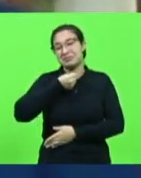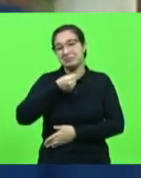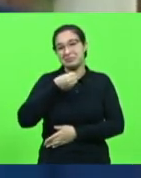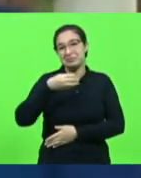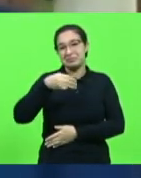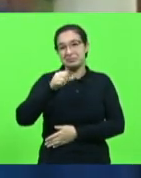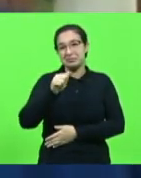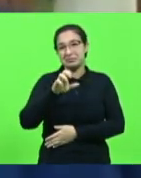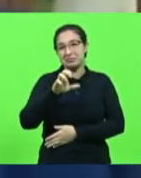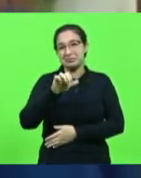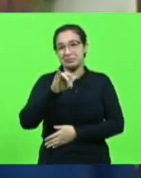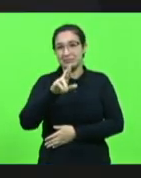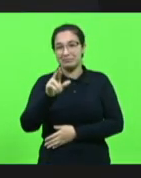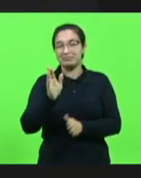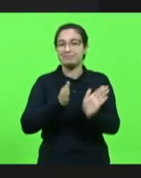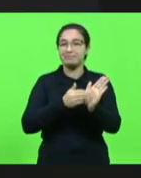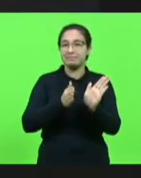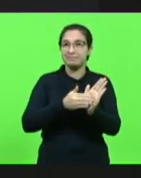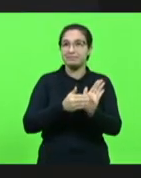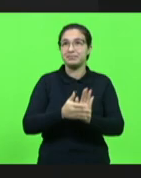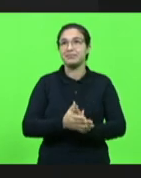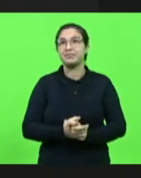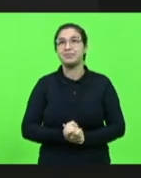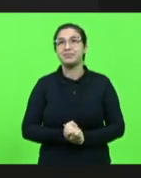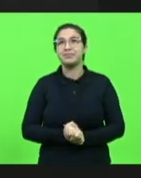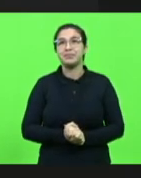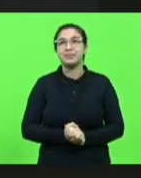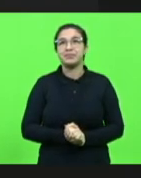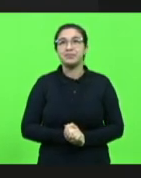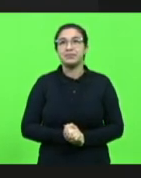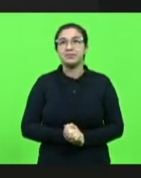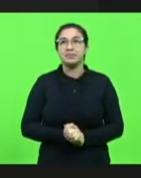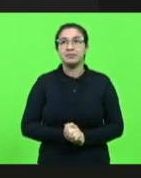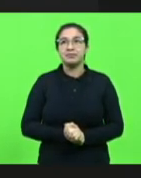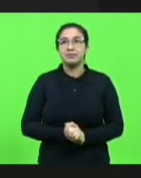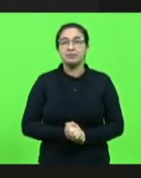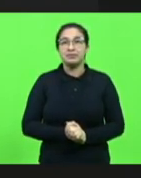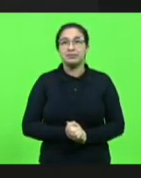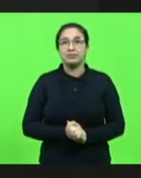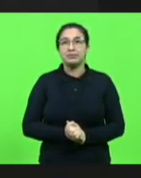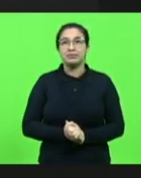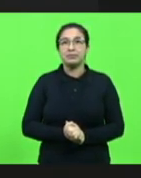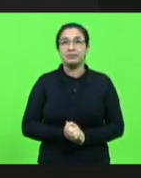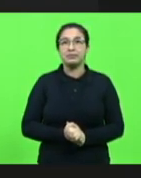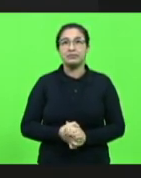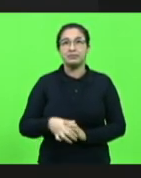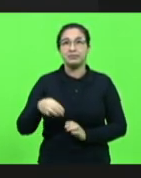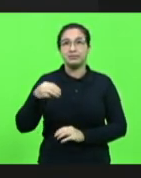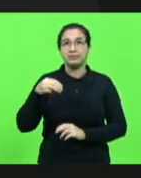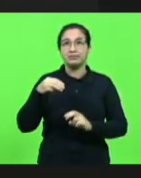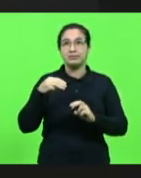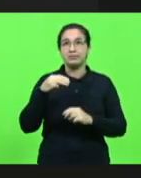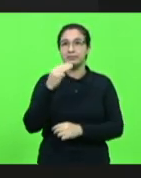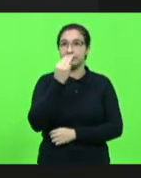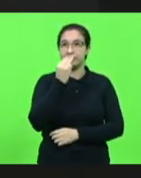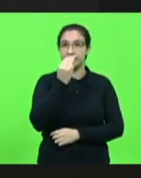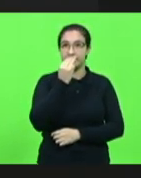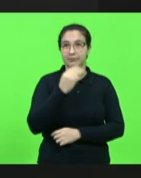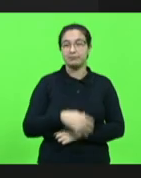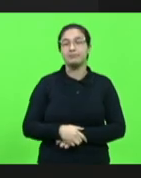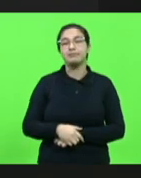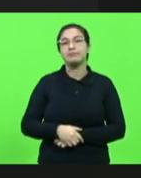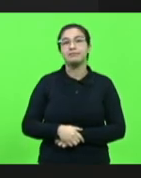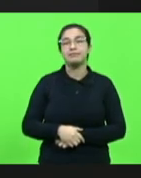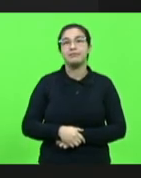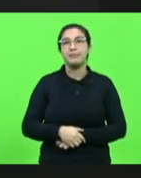Pereira. Parabéns. Presidente. Pois não, presidente. Deputado Moacir, sou Pels. Muito bem, muito,